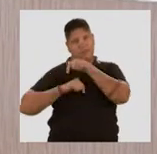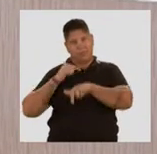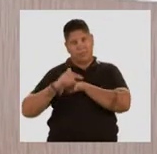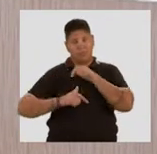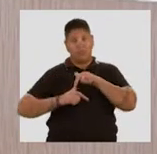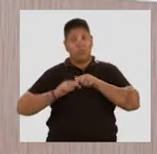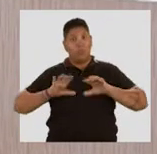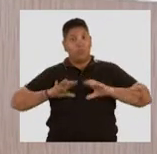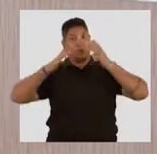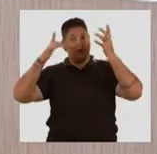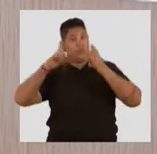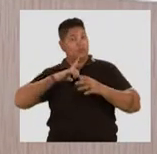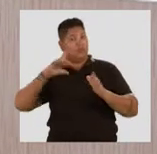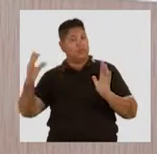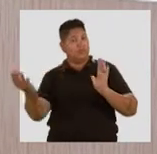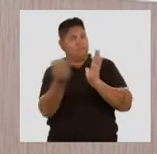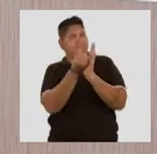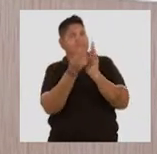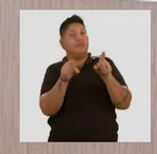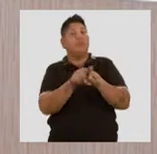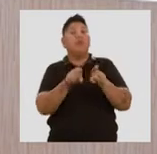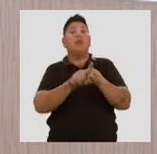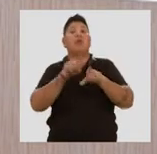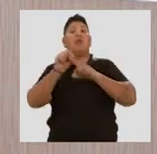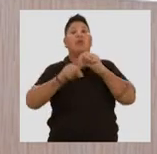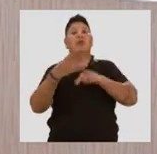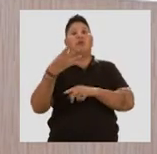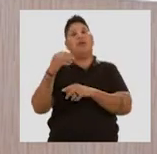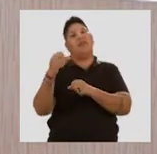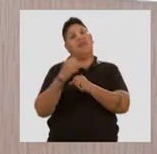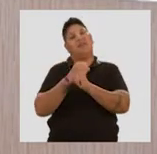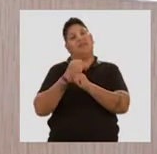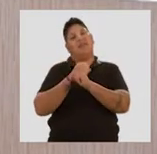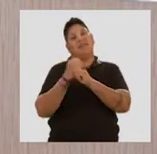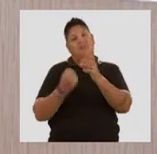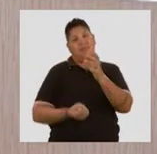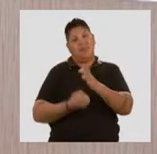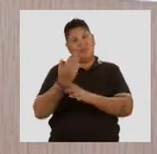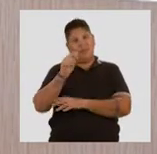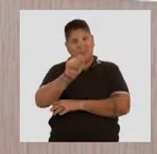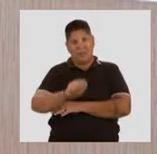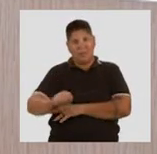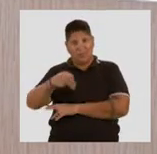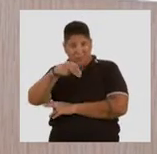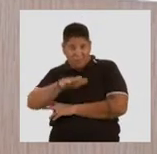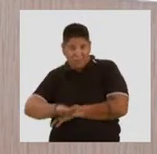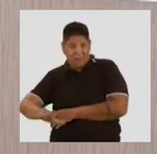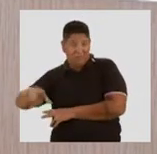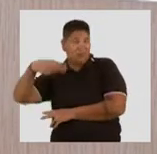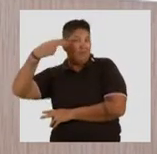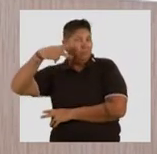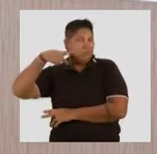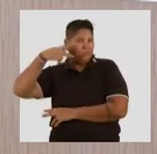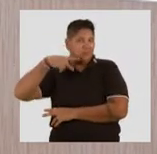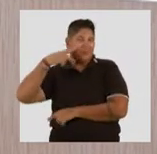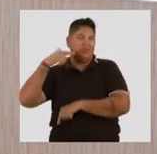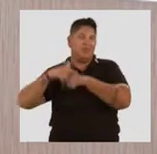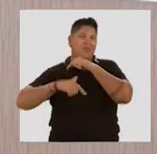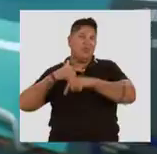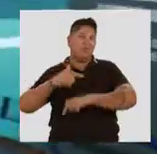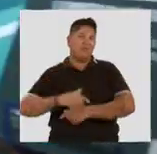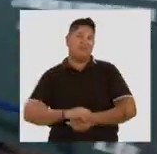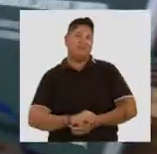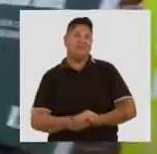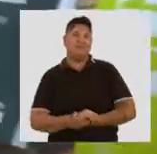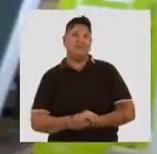Procuradores do Trabalho. O evento também marcou os 40 anos de fundação da Associação Nacional dos Procuradores do